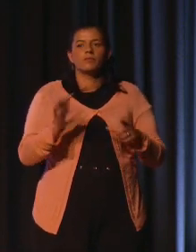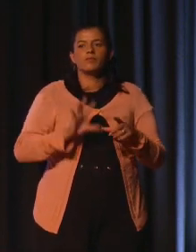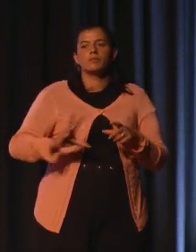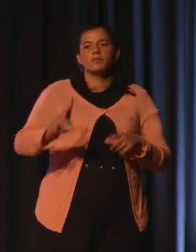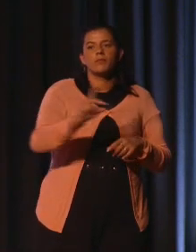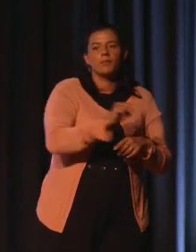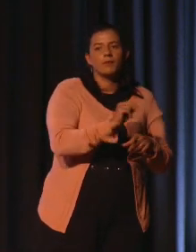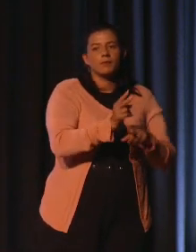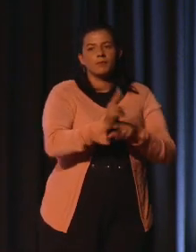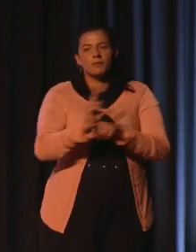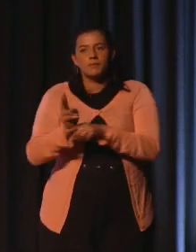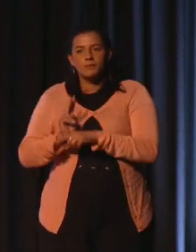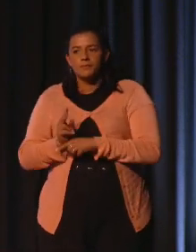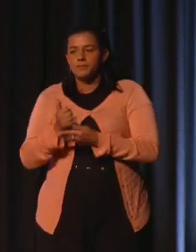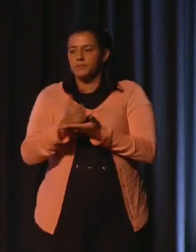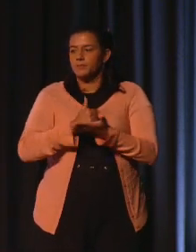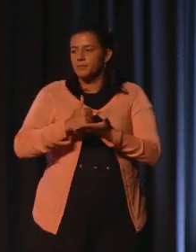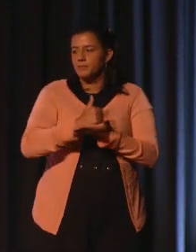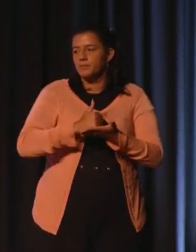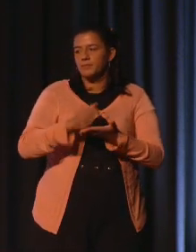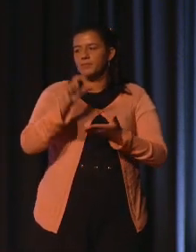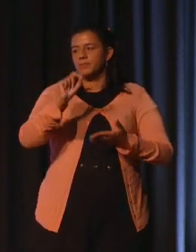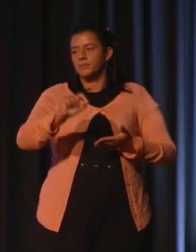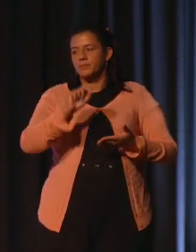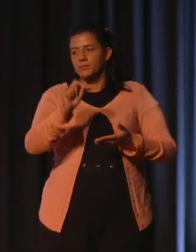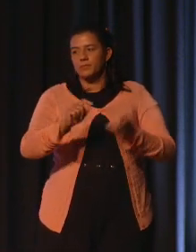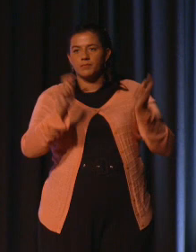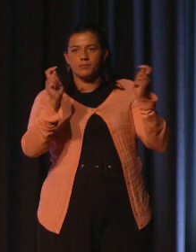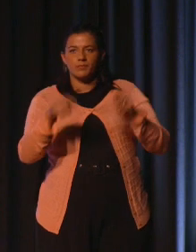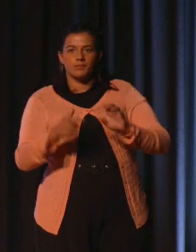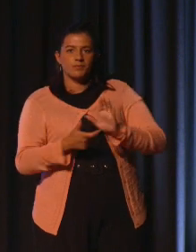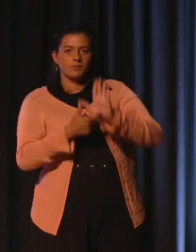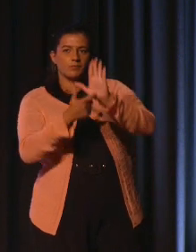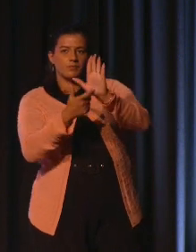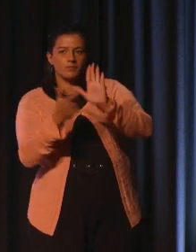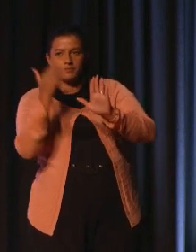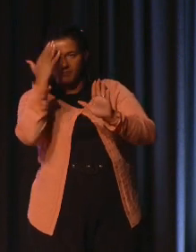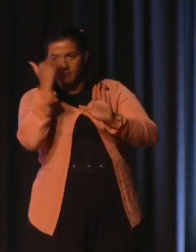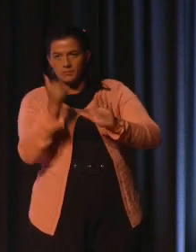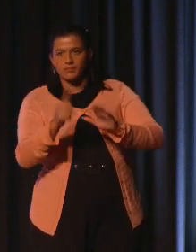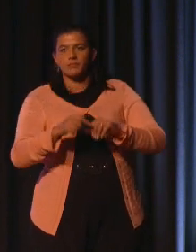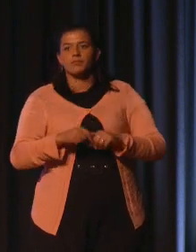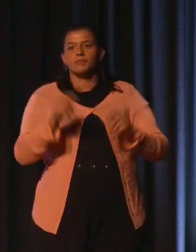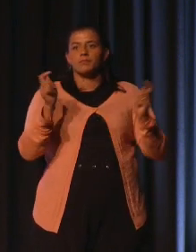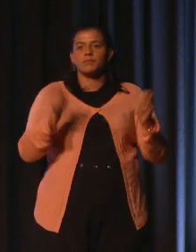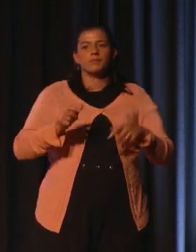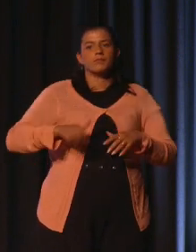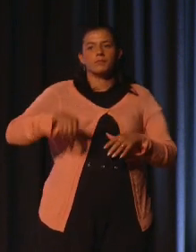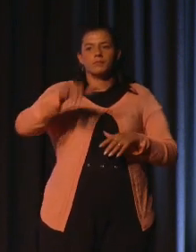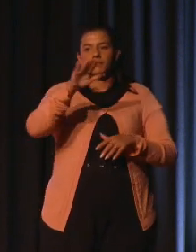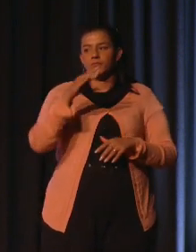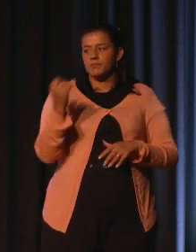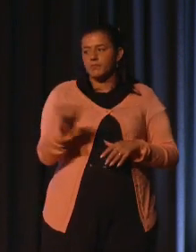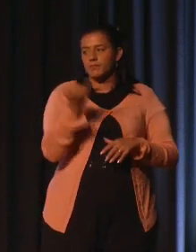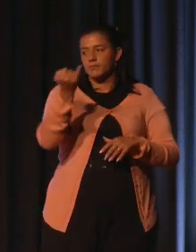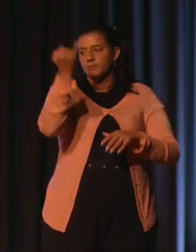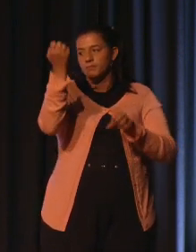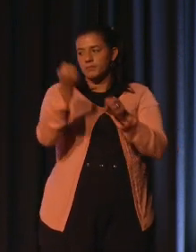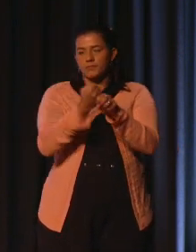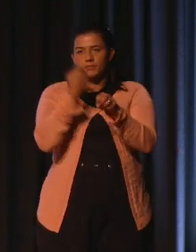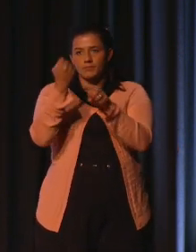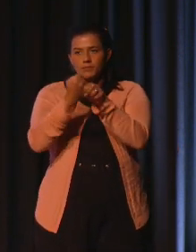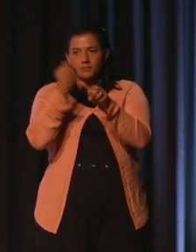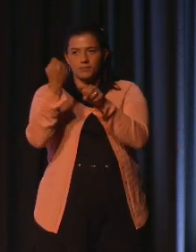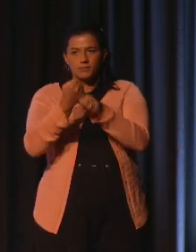assistência farmacêutica, alguém sabe o que é isso que eu estou mostrando para vocês? Isso é a parte mais importante de uma obra. Quando